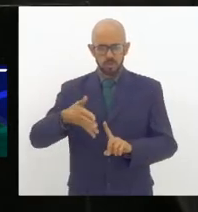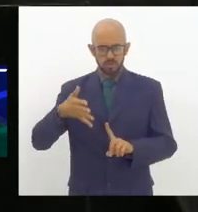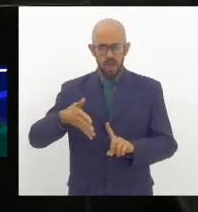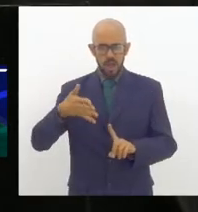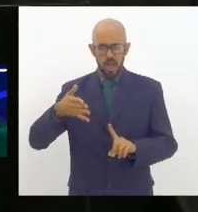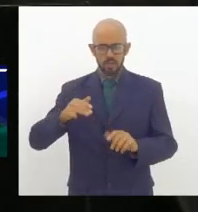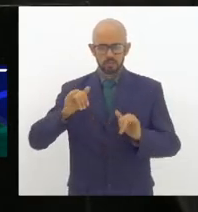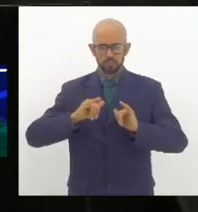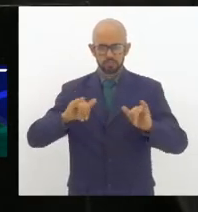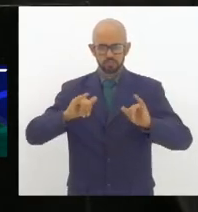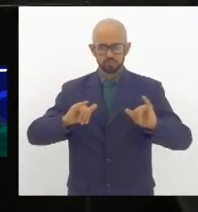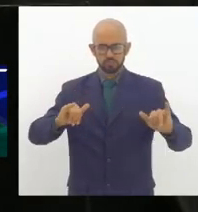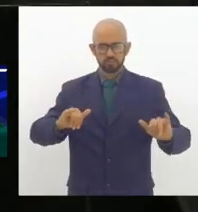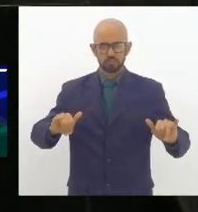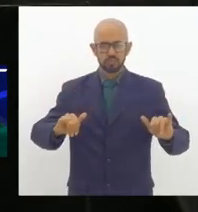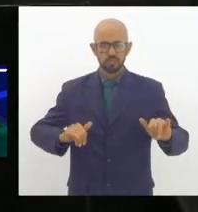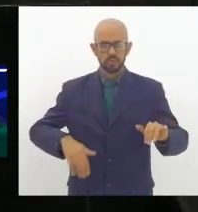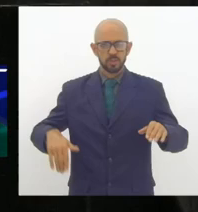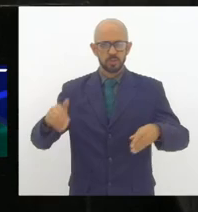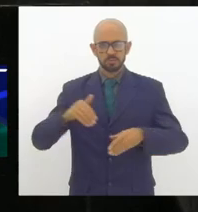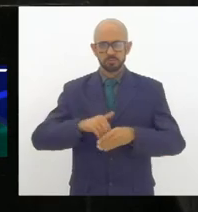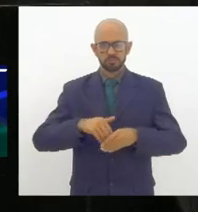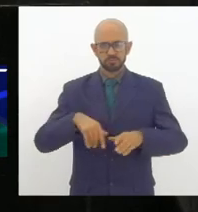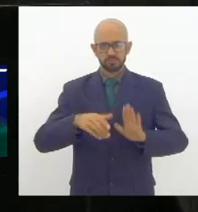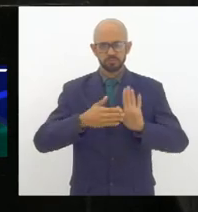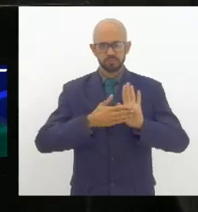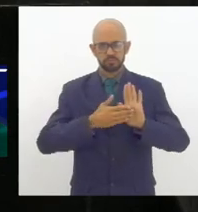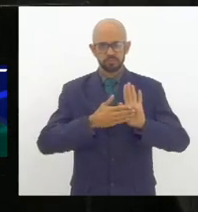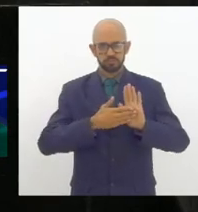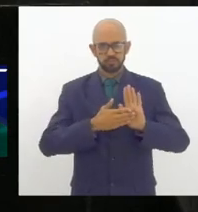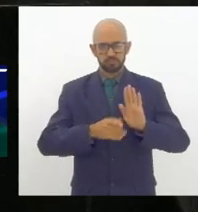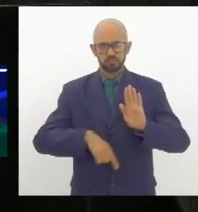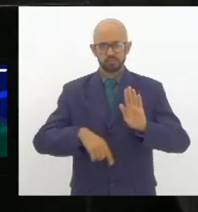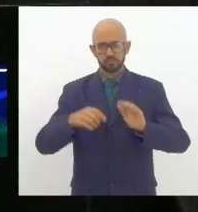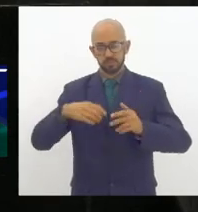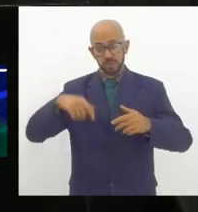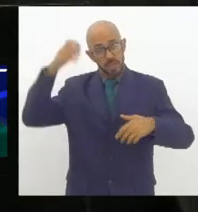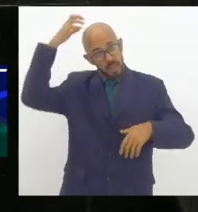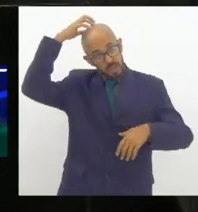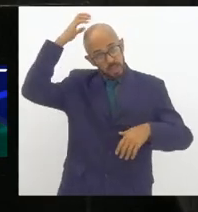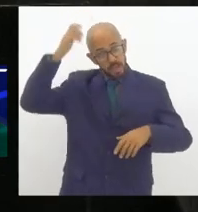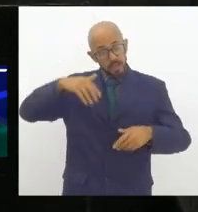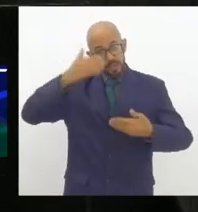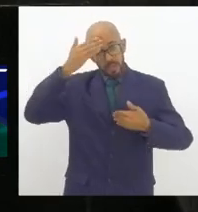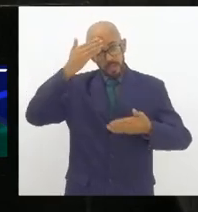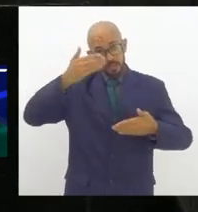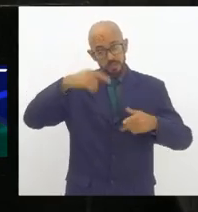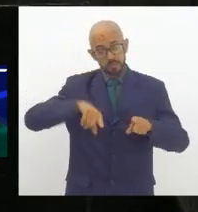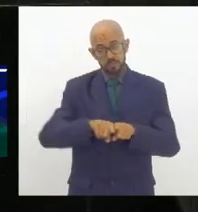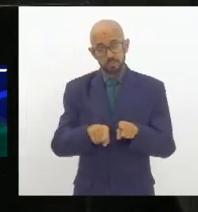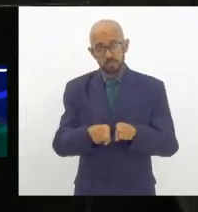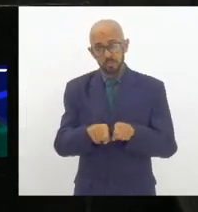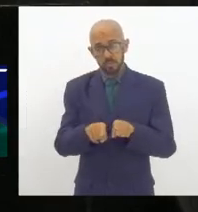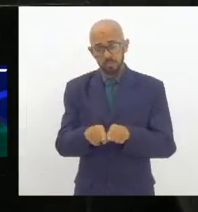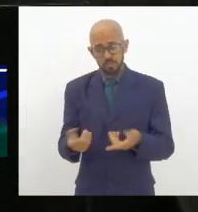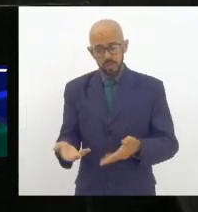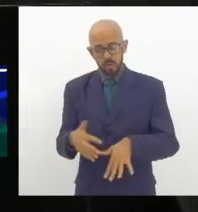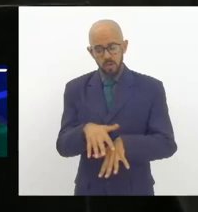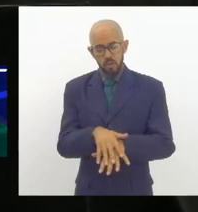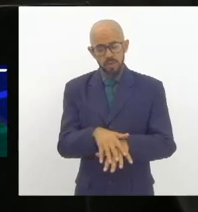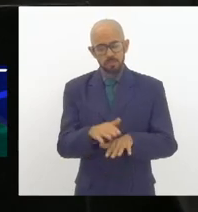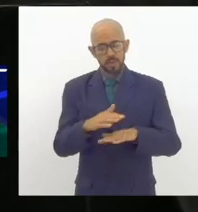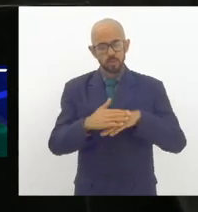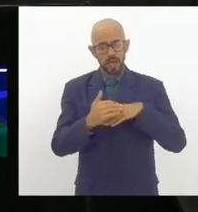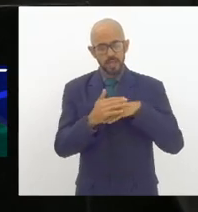no pré lançamento de sua campanha no município de Angra dos Reis e deixar aqui meus agradecimentos pelo acolhimento carinhoso